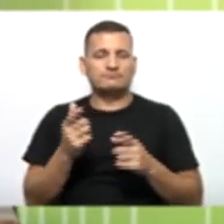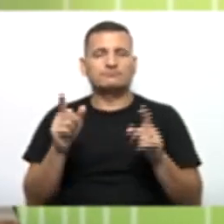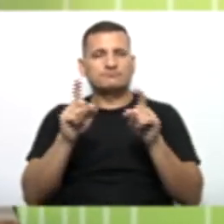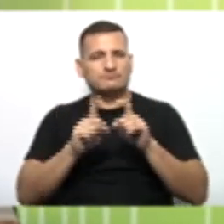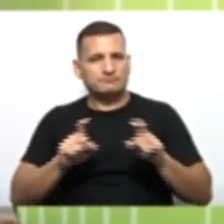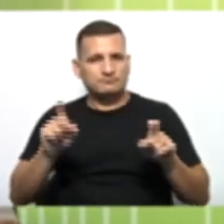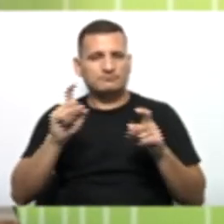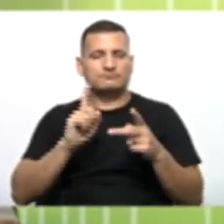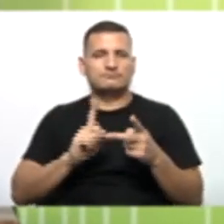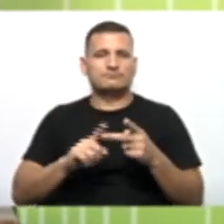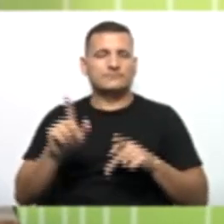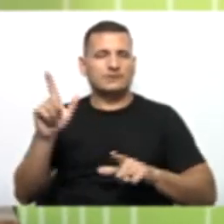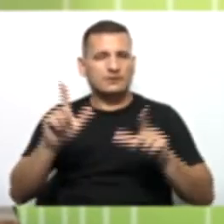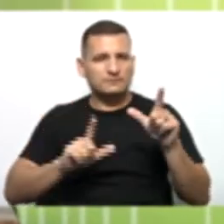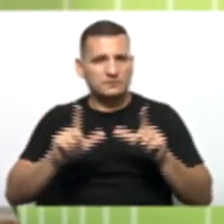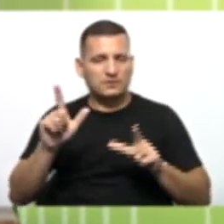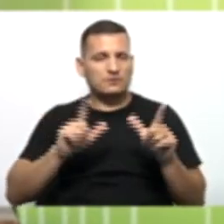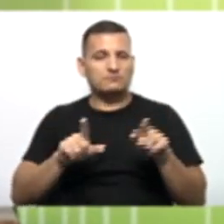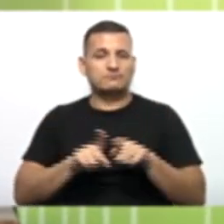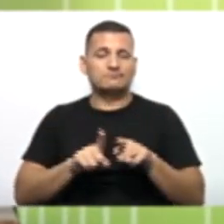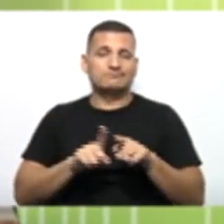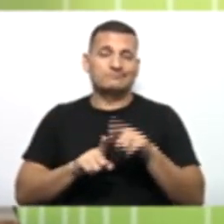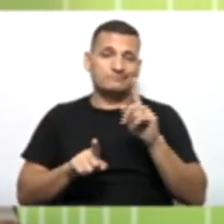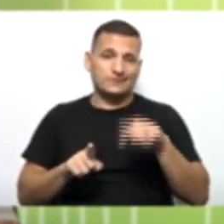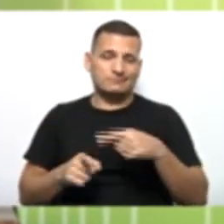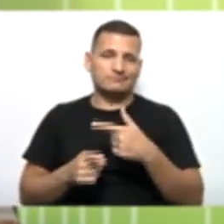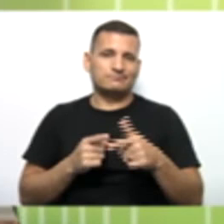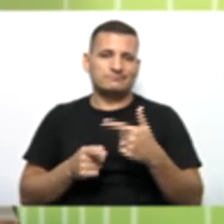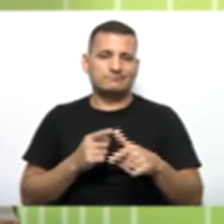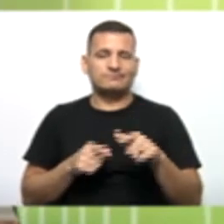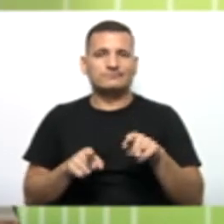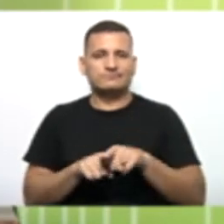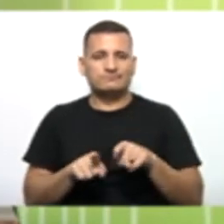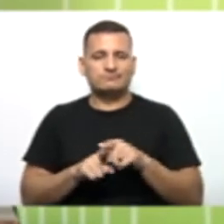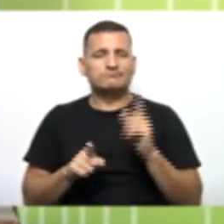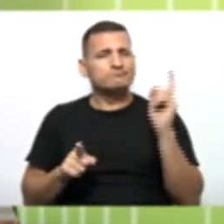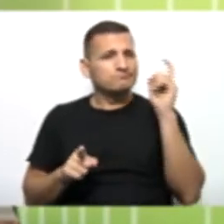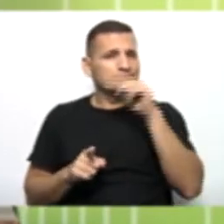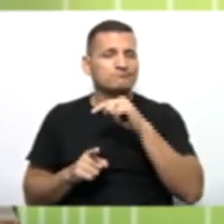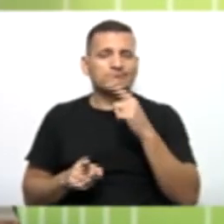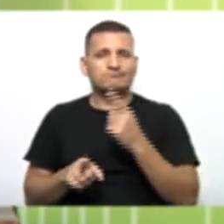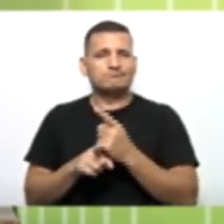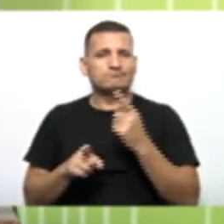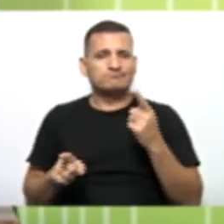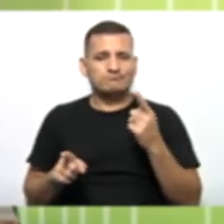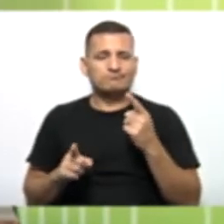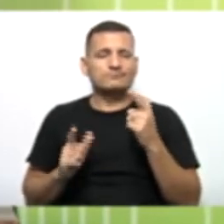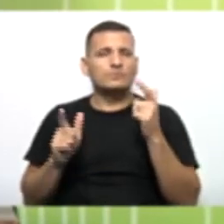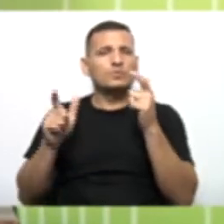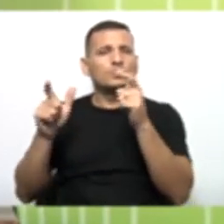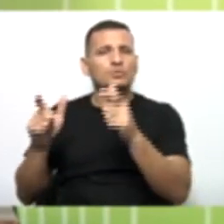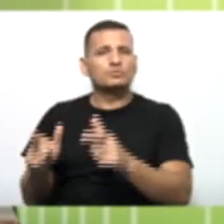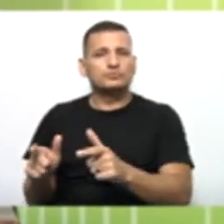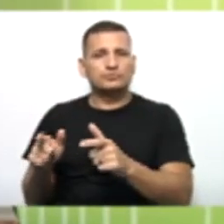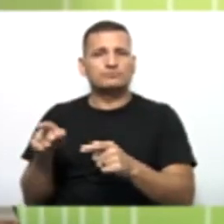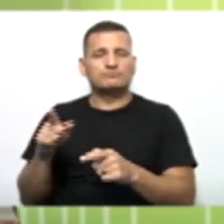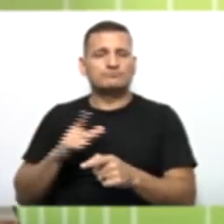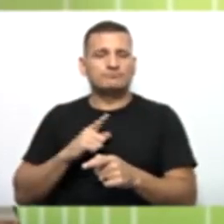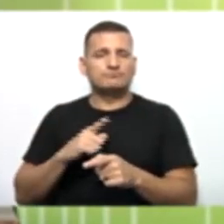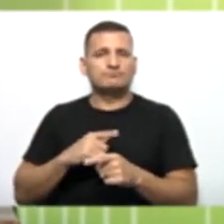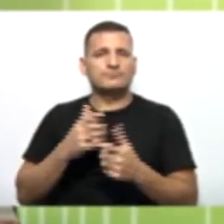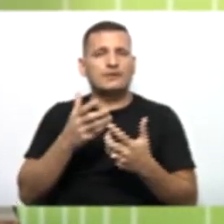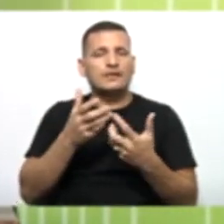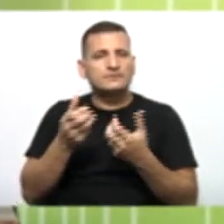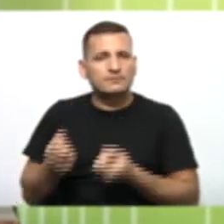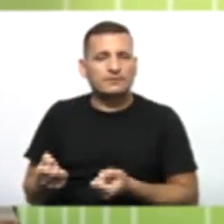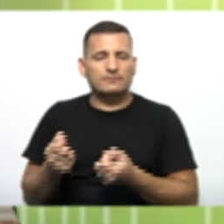Computadores, televisores, também é um outro problema que nós temos. É difícil encontrar alguém que esteja apto para